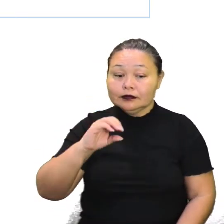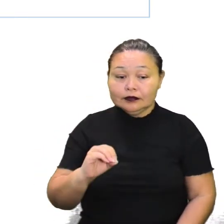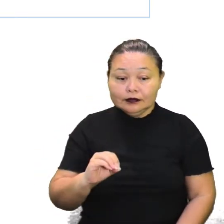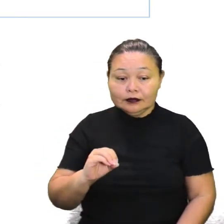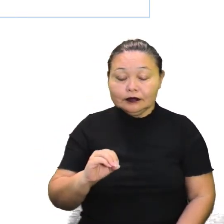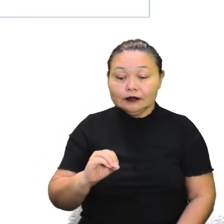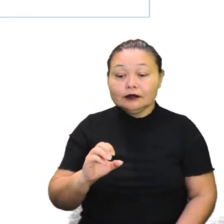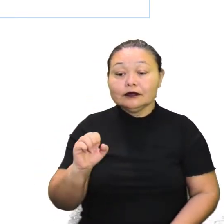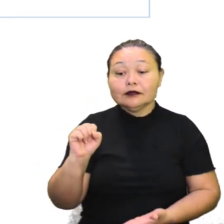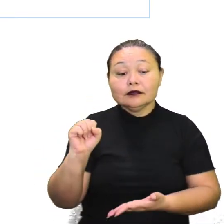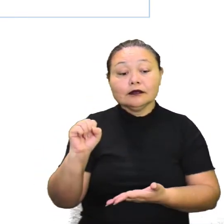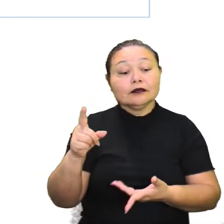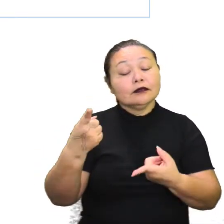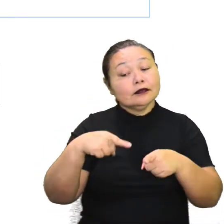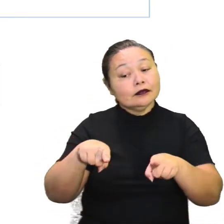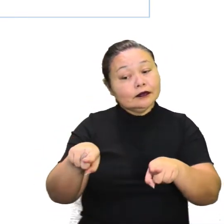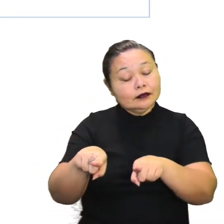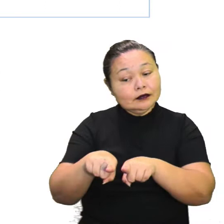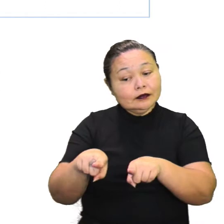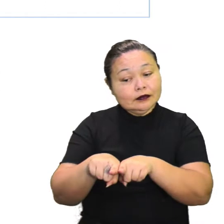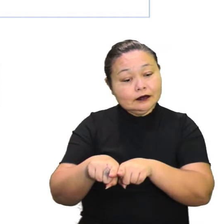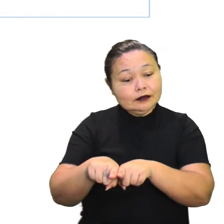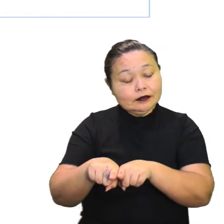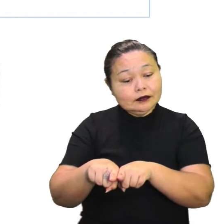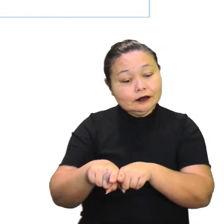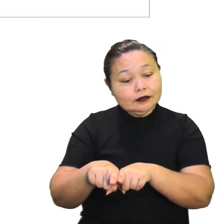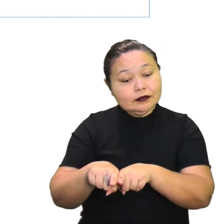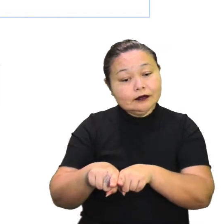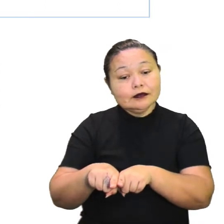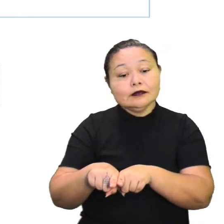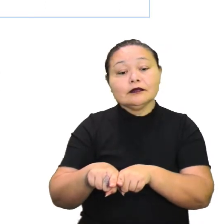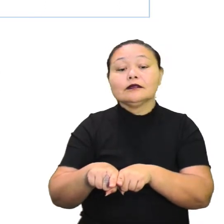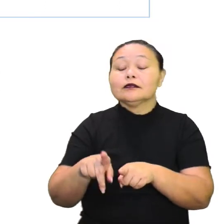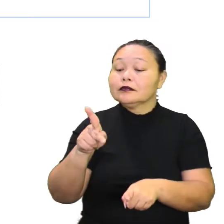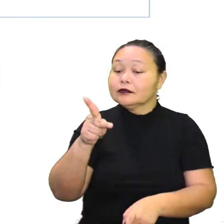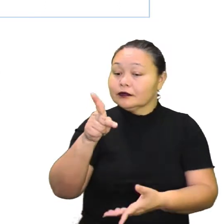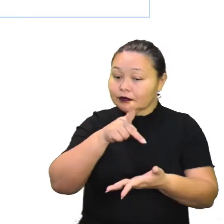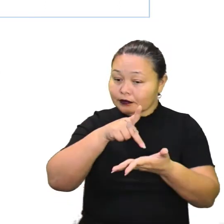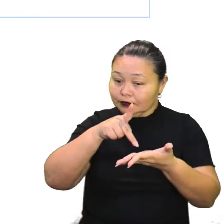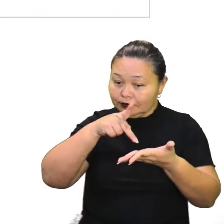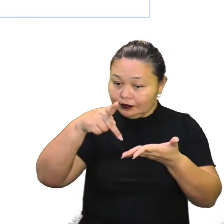soneto, também você pode encontrar em poesia,